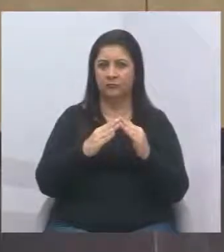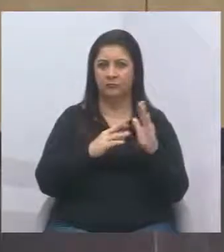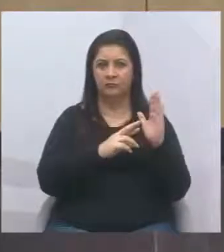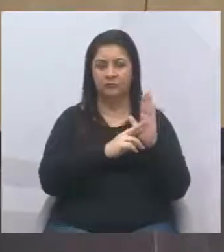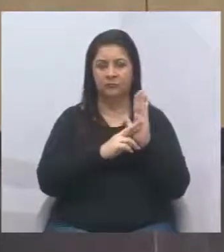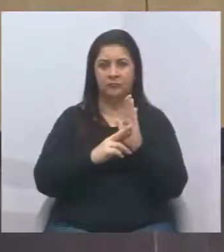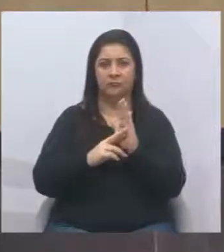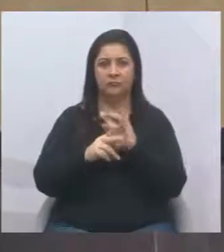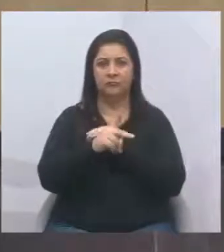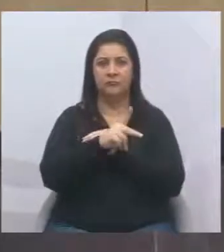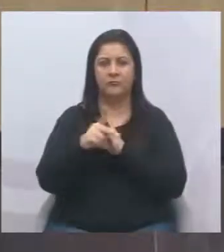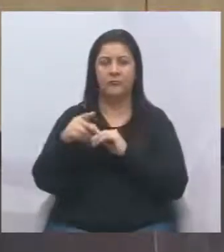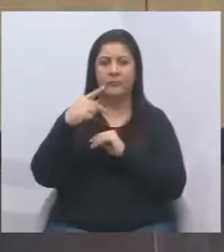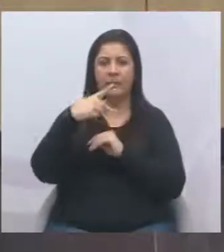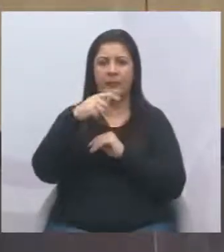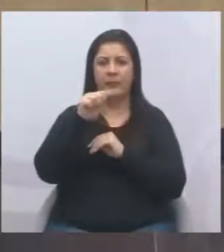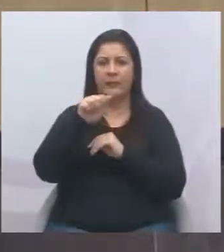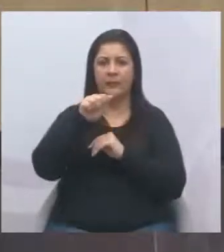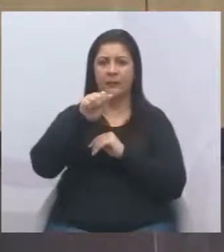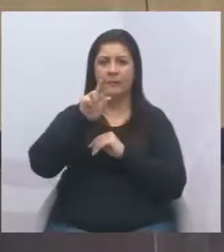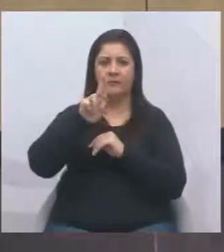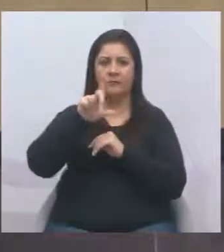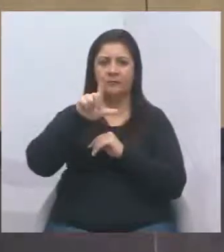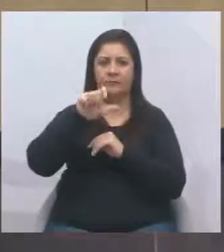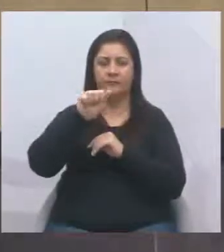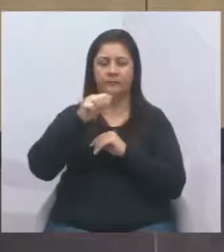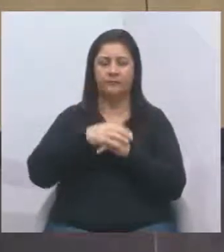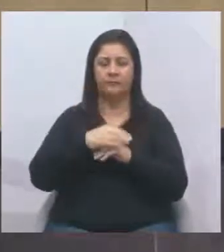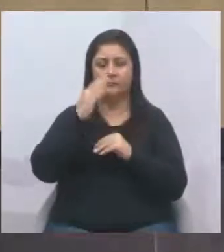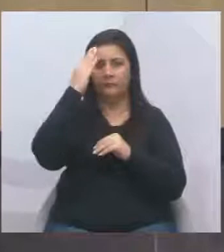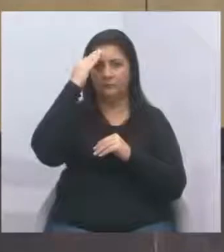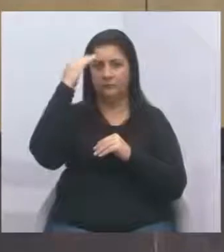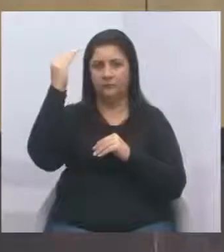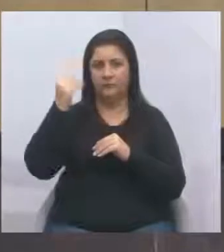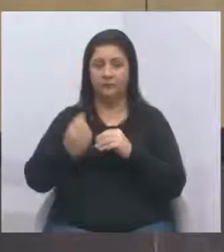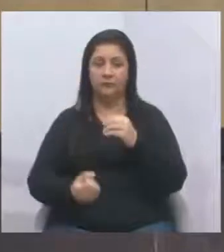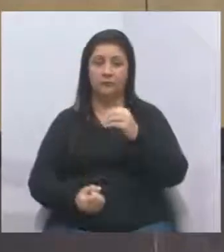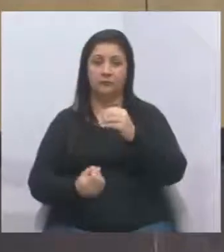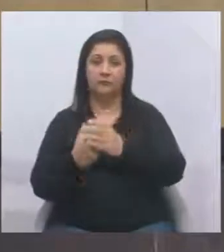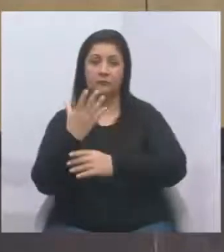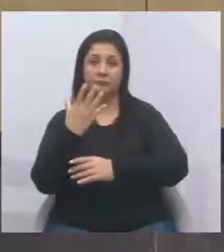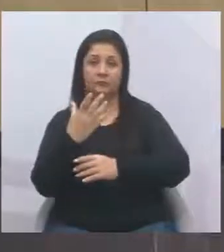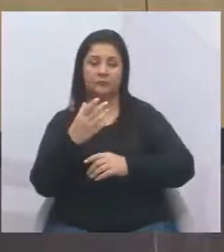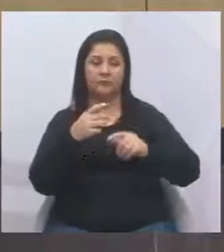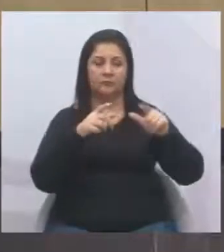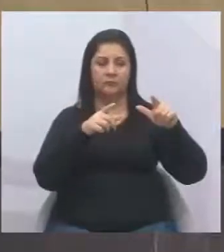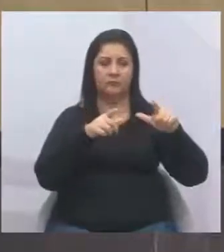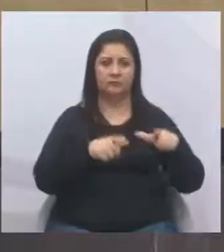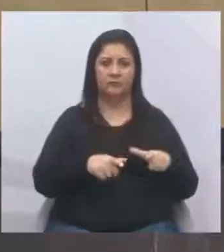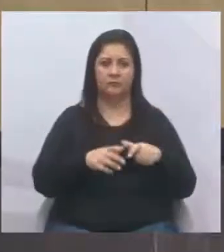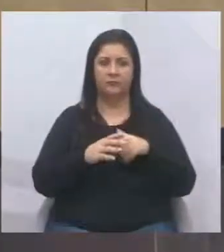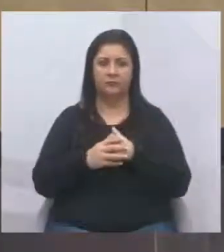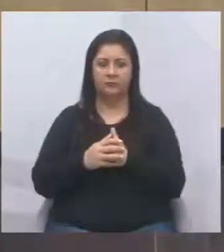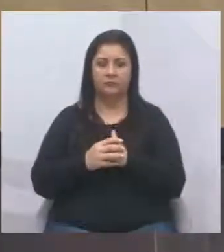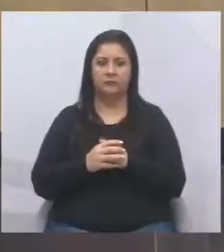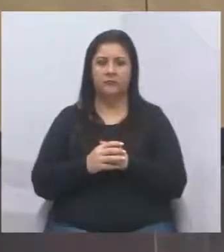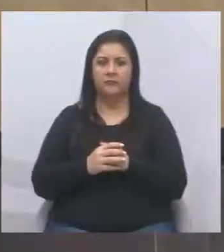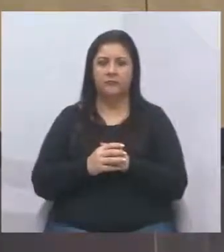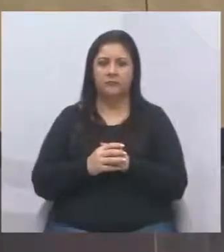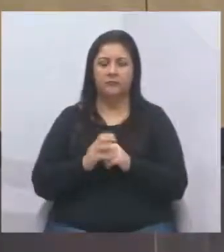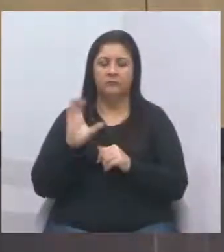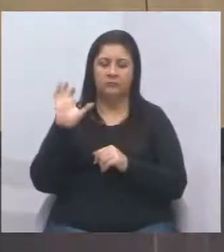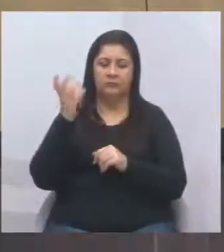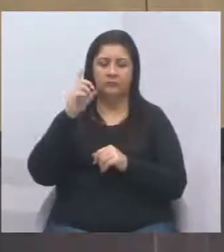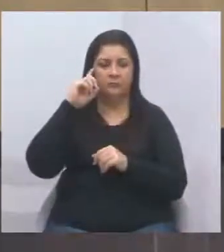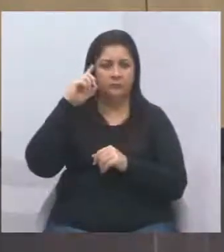a senhora Paula Fernandes Gonçalves Pereira da Silva, em homenagem à inauguração de sua sede, ocorrida no dia 10 de agosto de